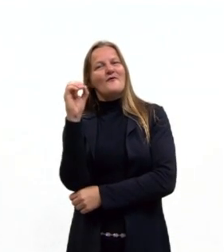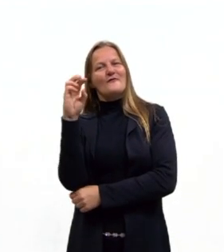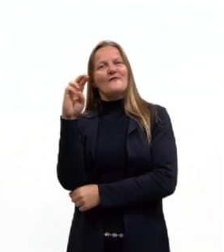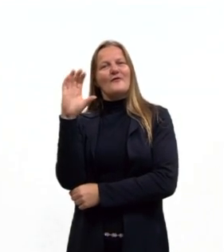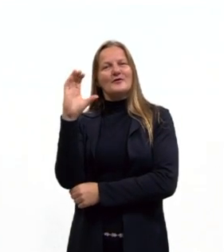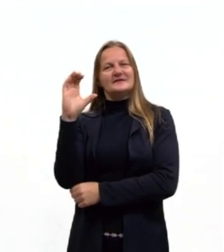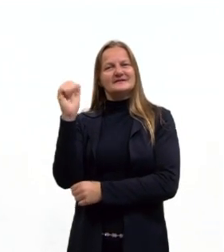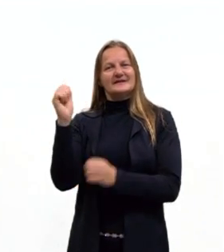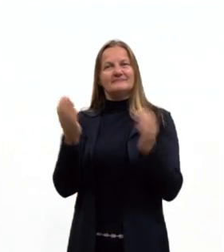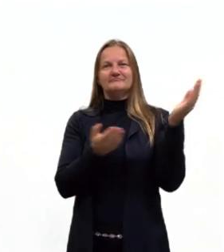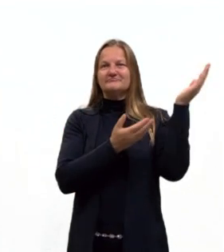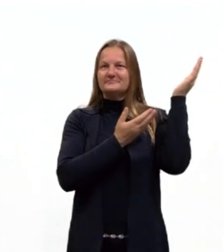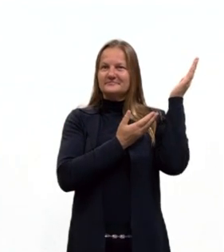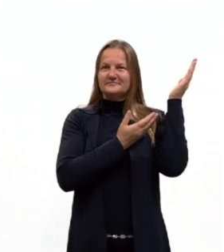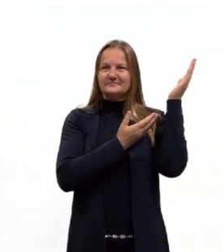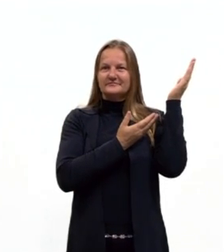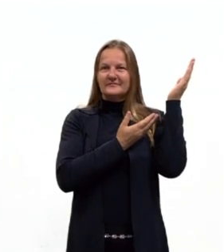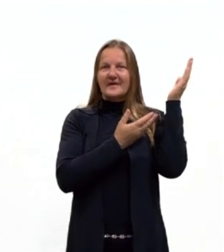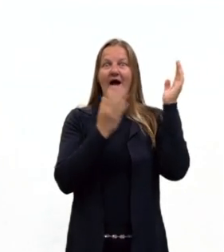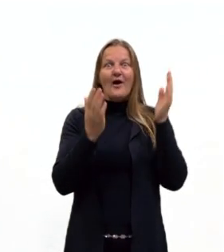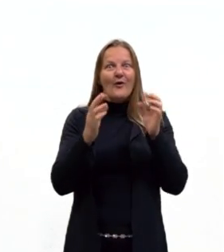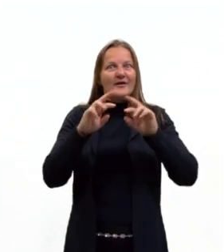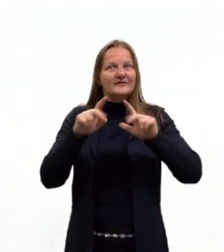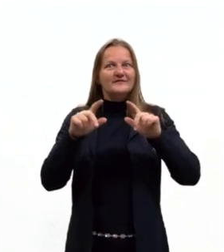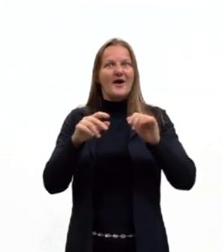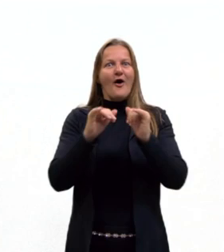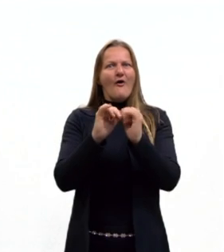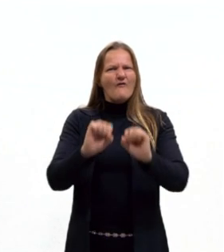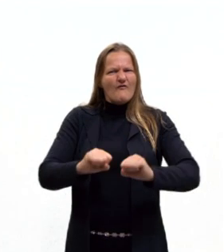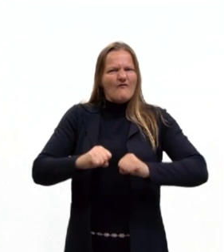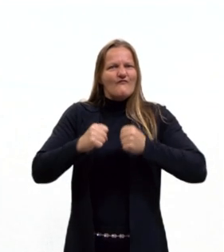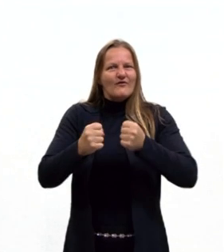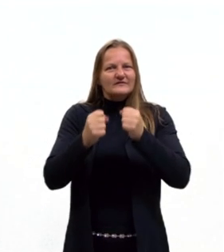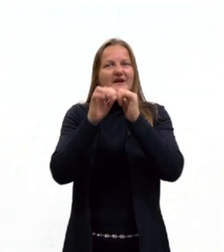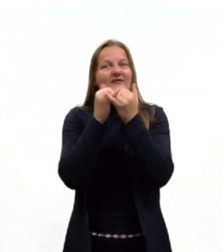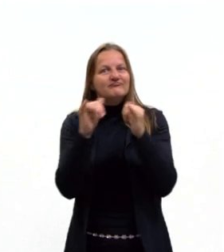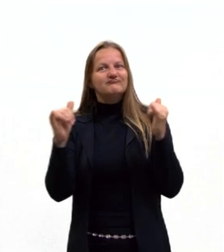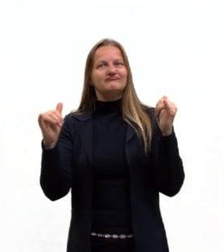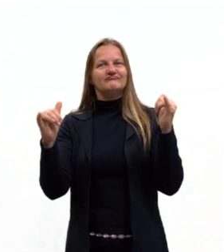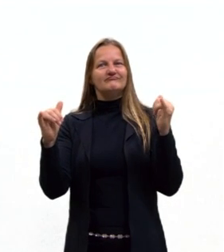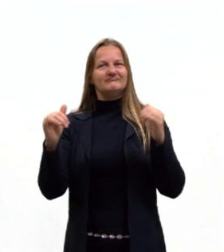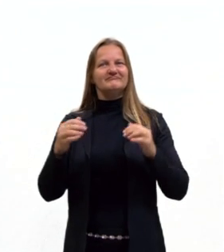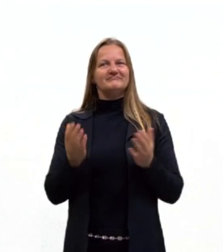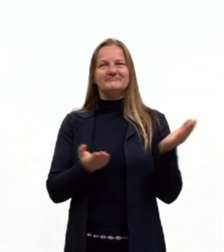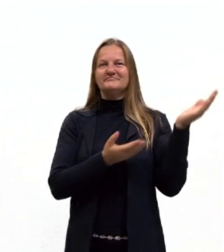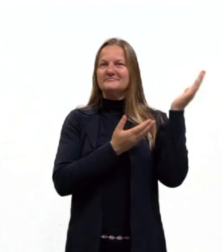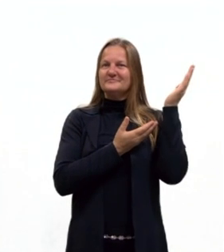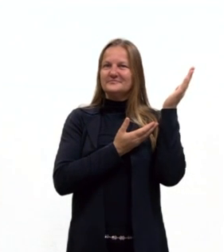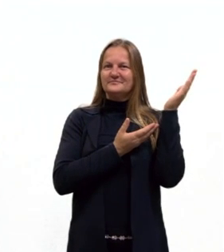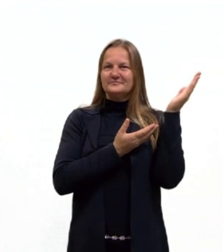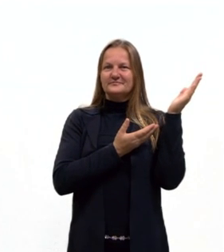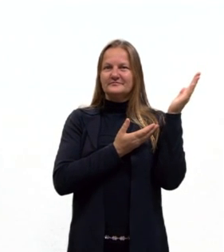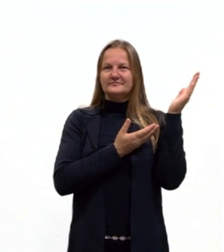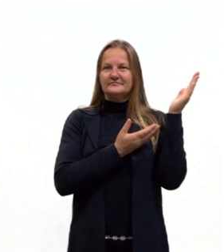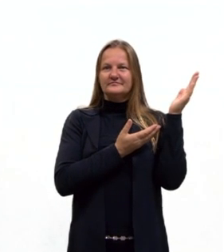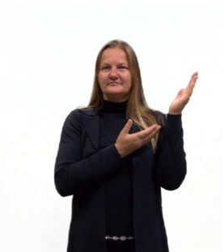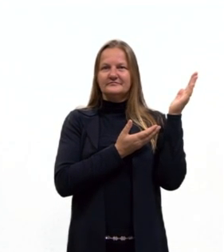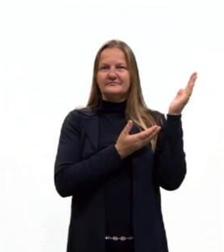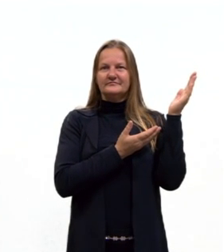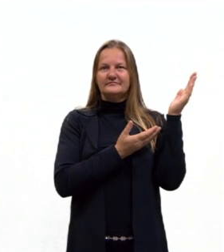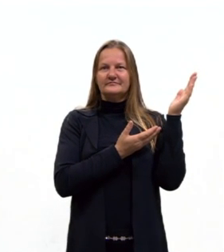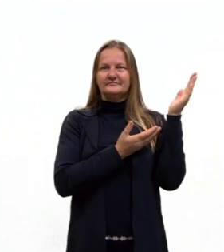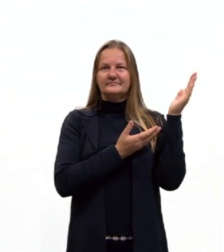só que agora força elétrica né a gente já falou de vários tipos mas hoje para nós O que é bem importante